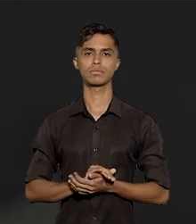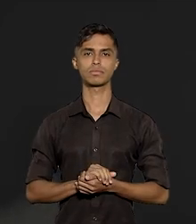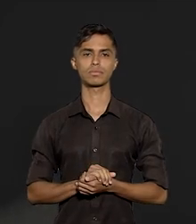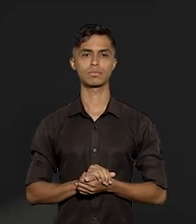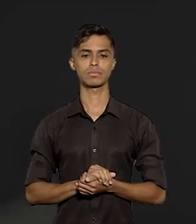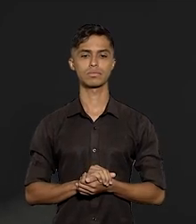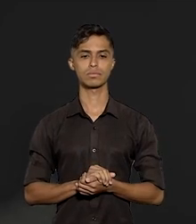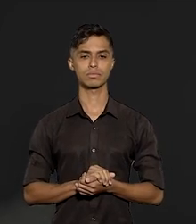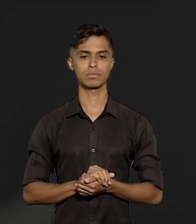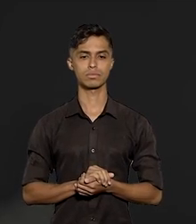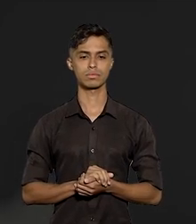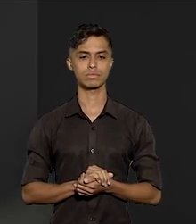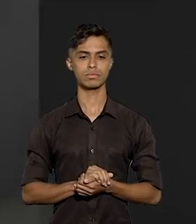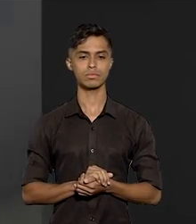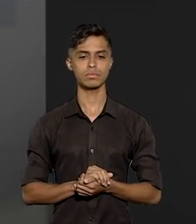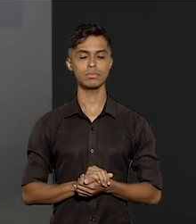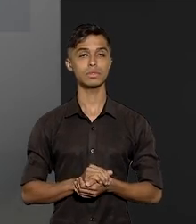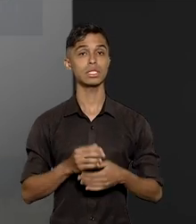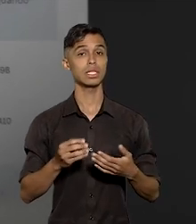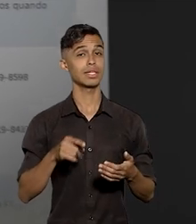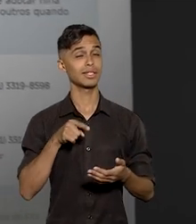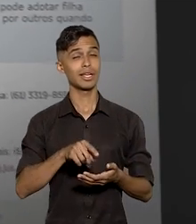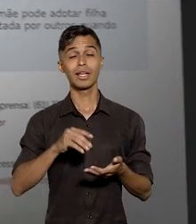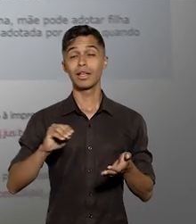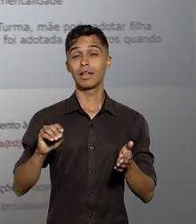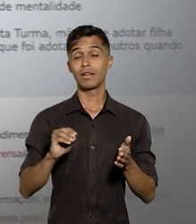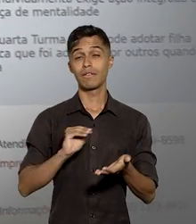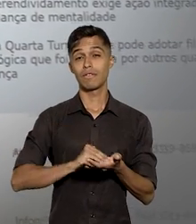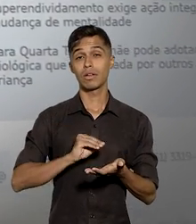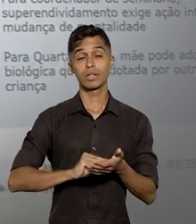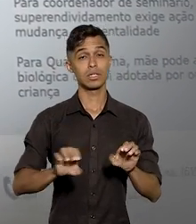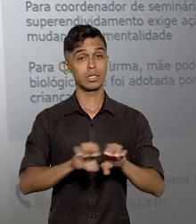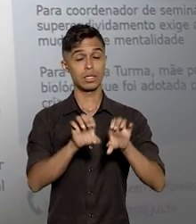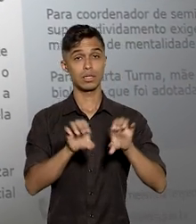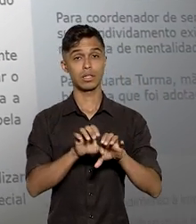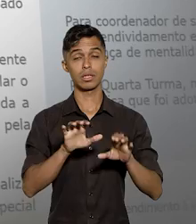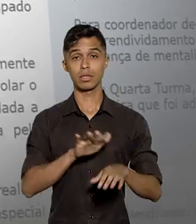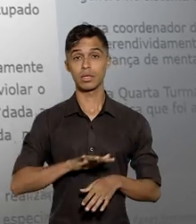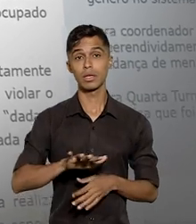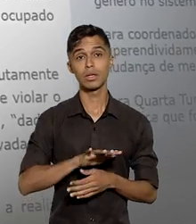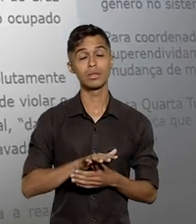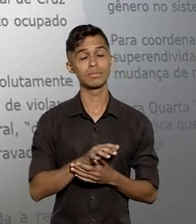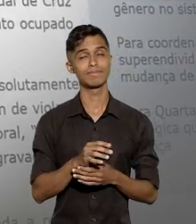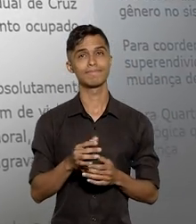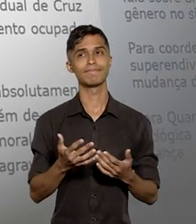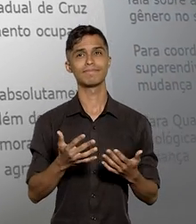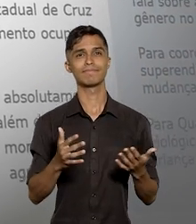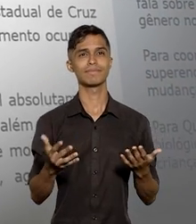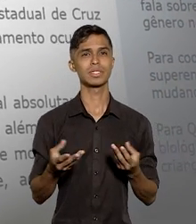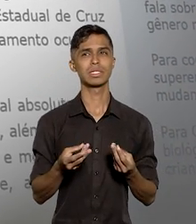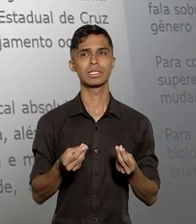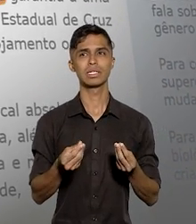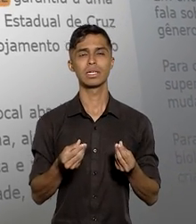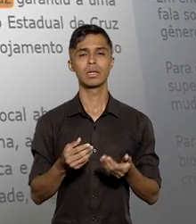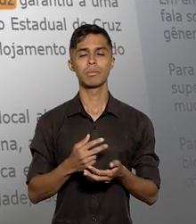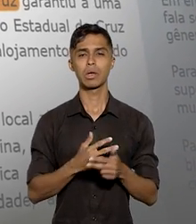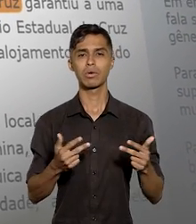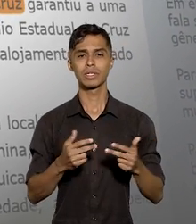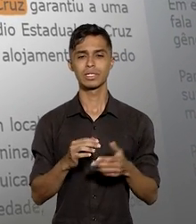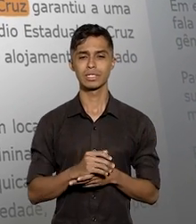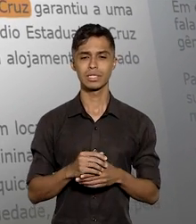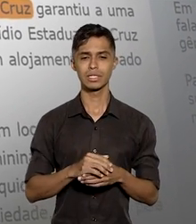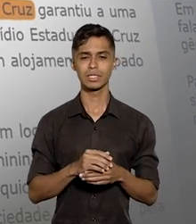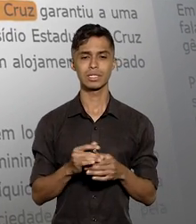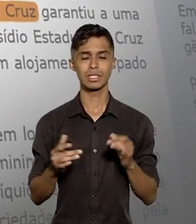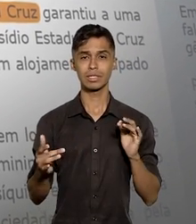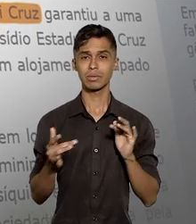Essa falta de estrutura é algo quase inerente ao sistema